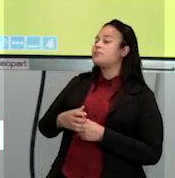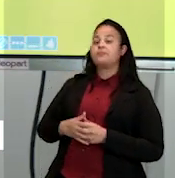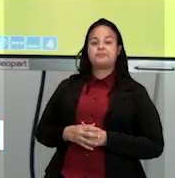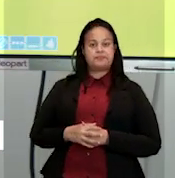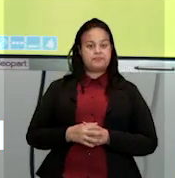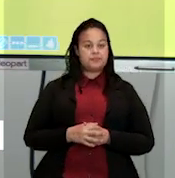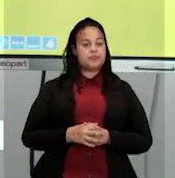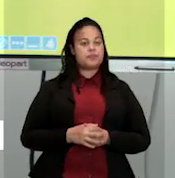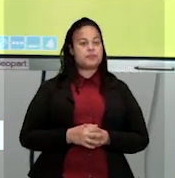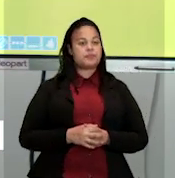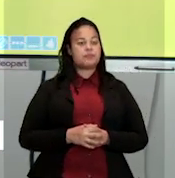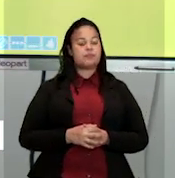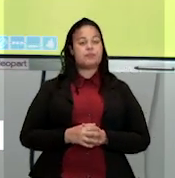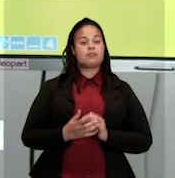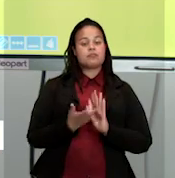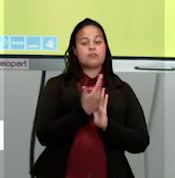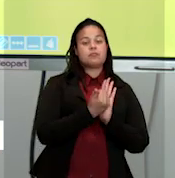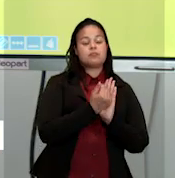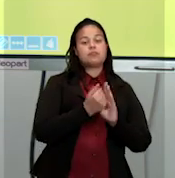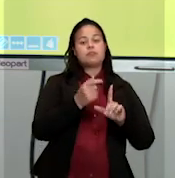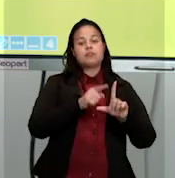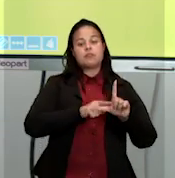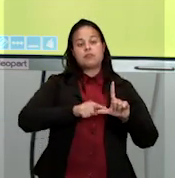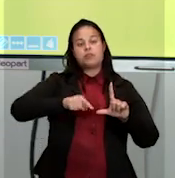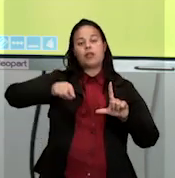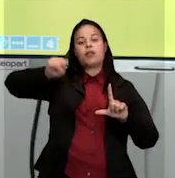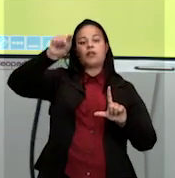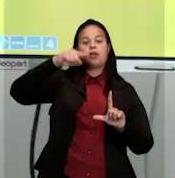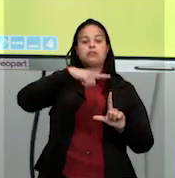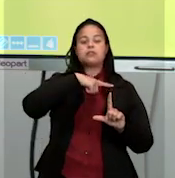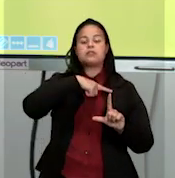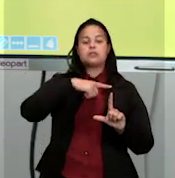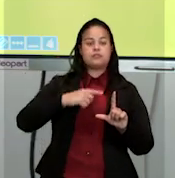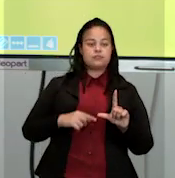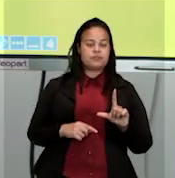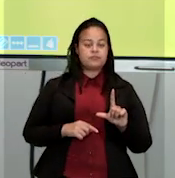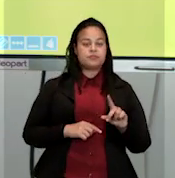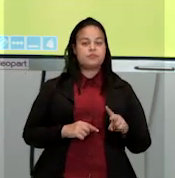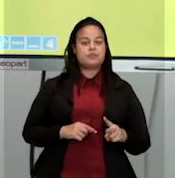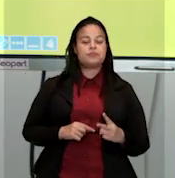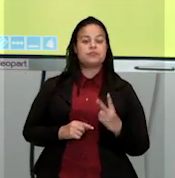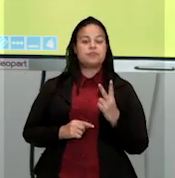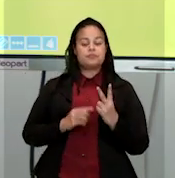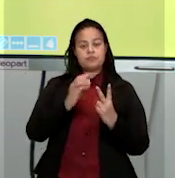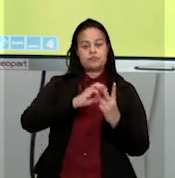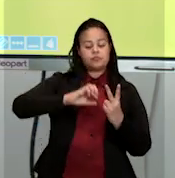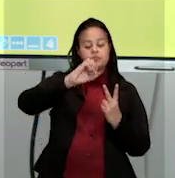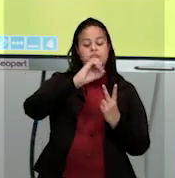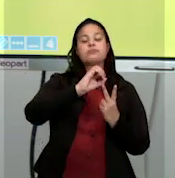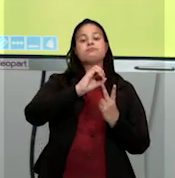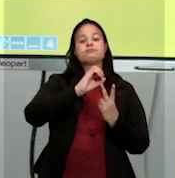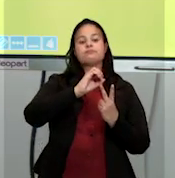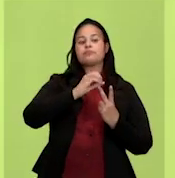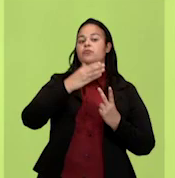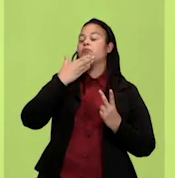Então nós temos aqui o nosso gráfico. Então, 2 elevado a 0, está aqui, ó.